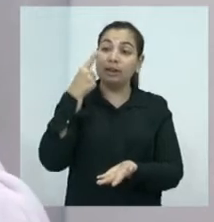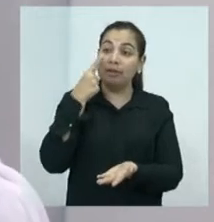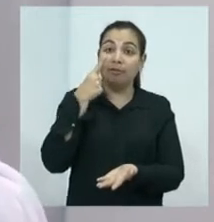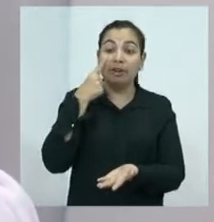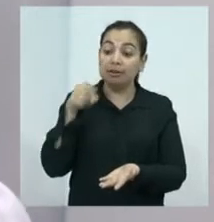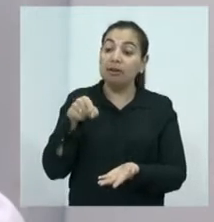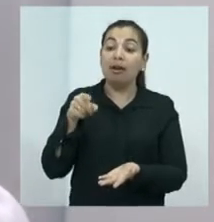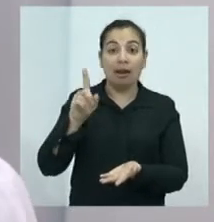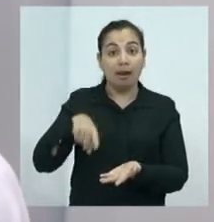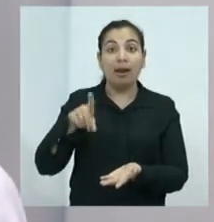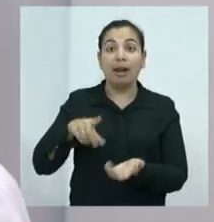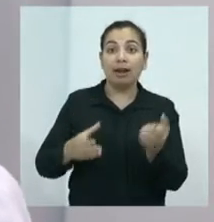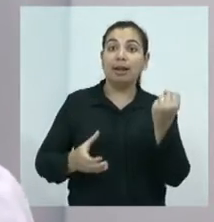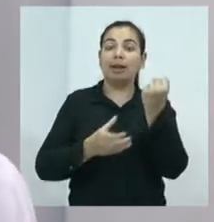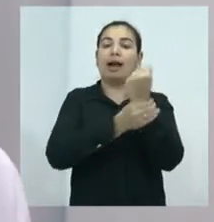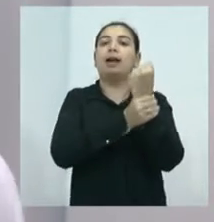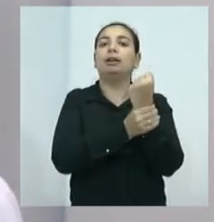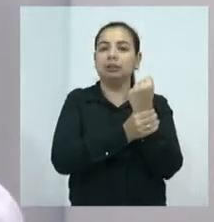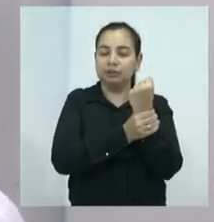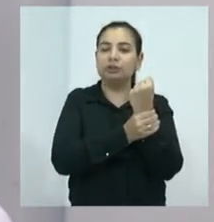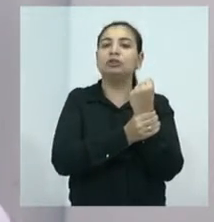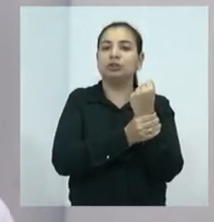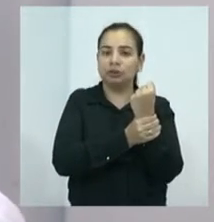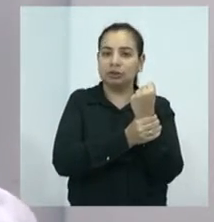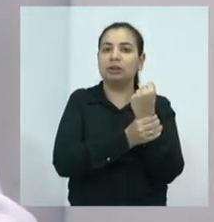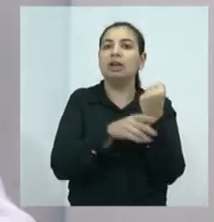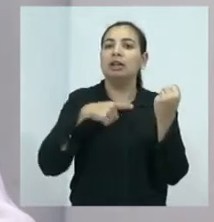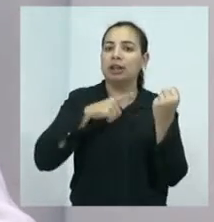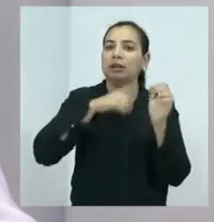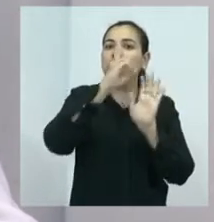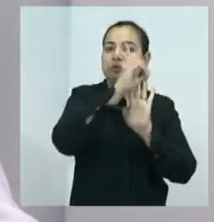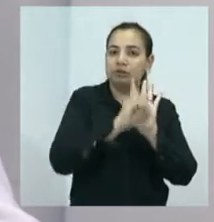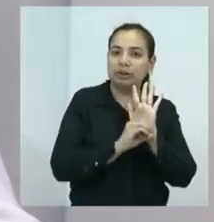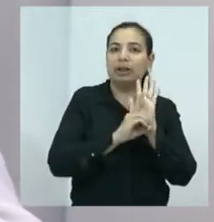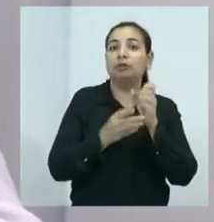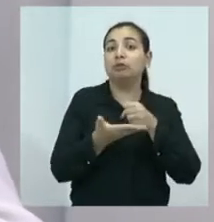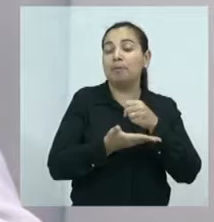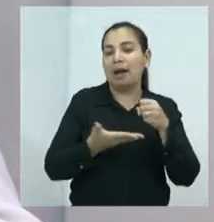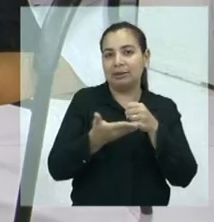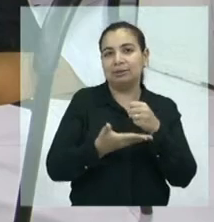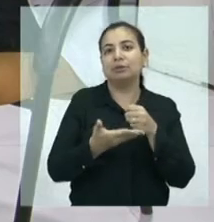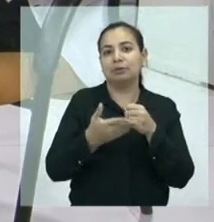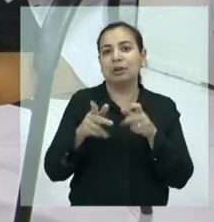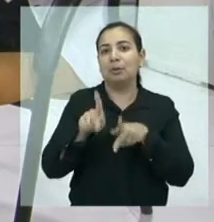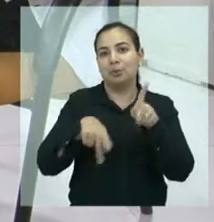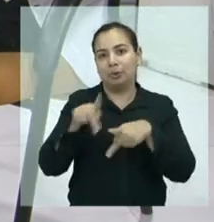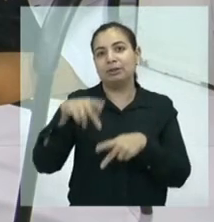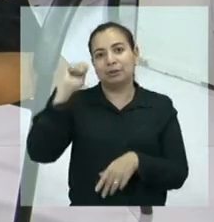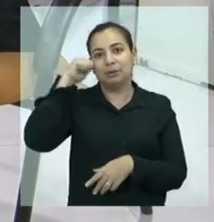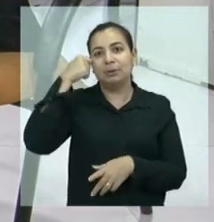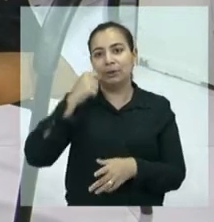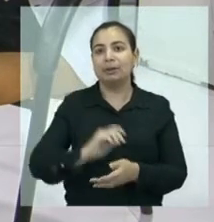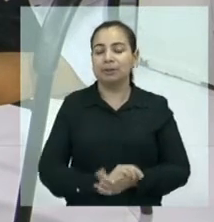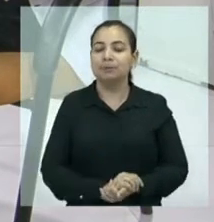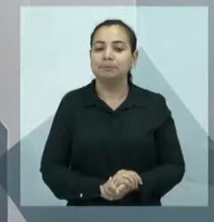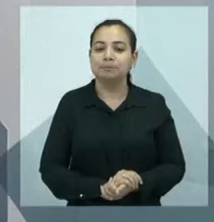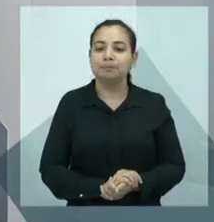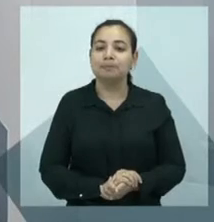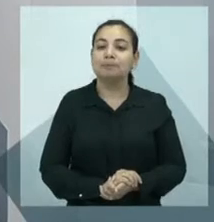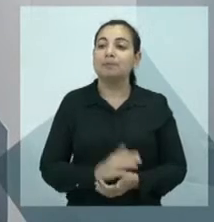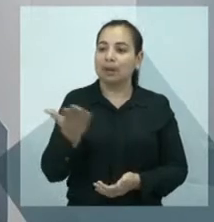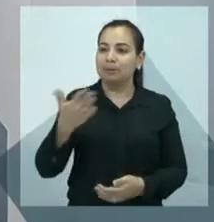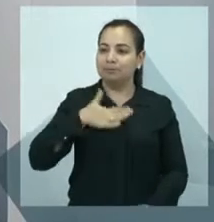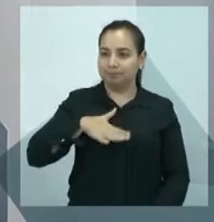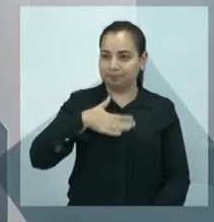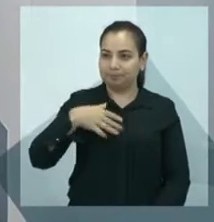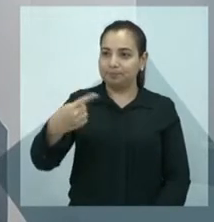garantir estrutura mínima para que a gente possa executar política para esse segmento. Muito bem, Sérgio, nós vamos fazer um breve intervalo e na